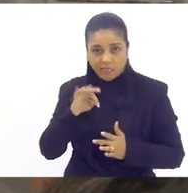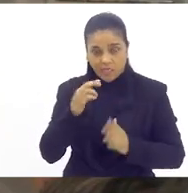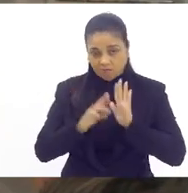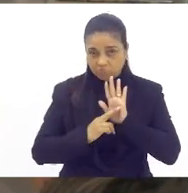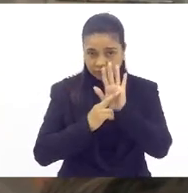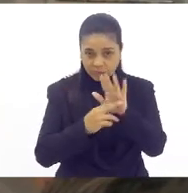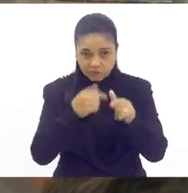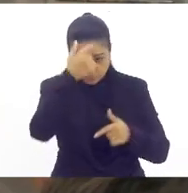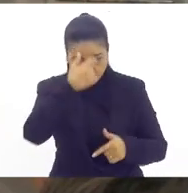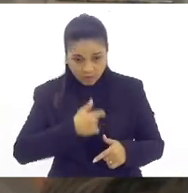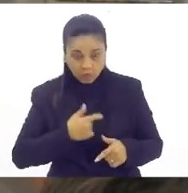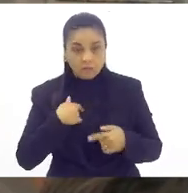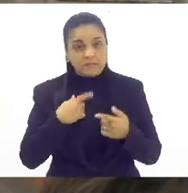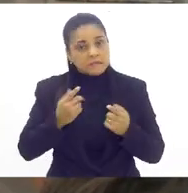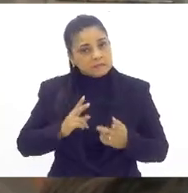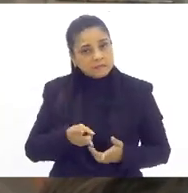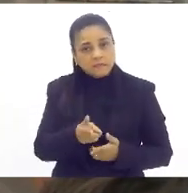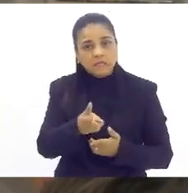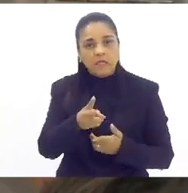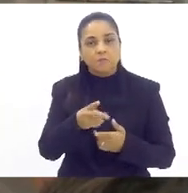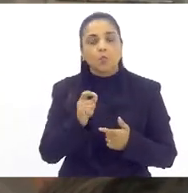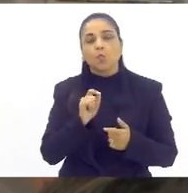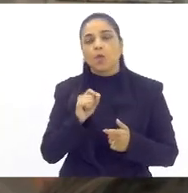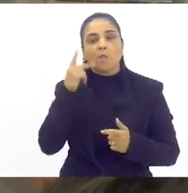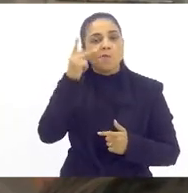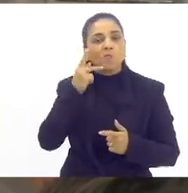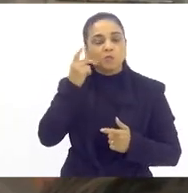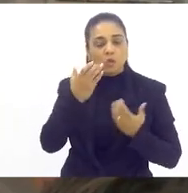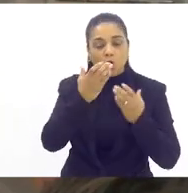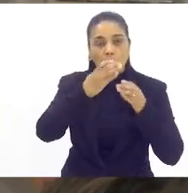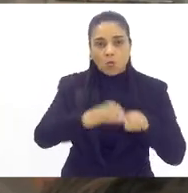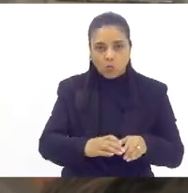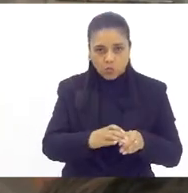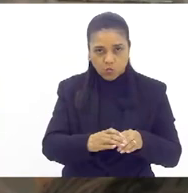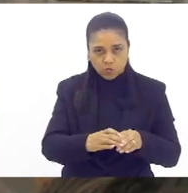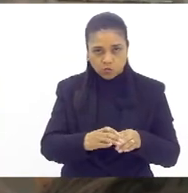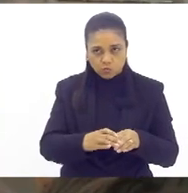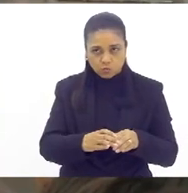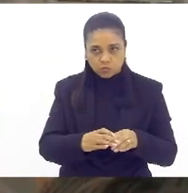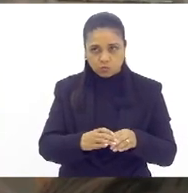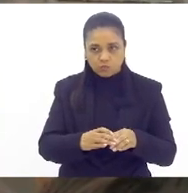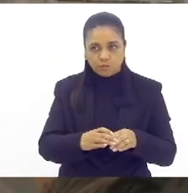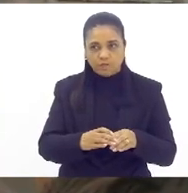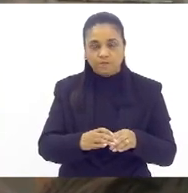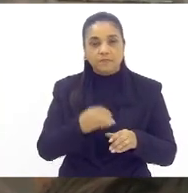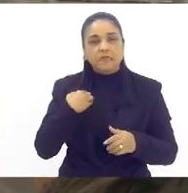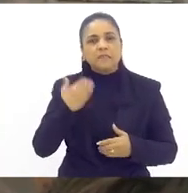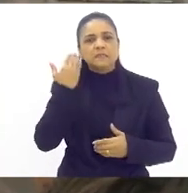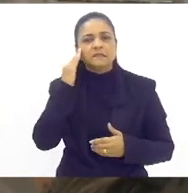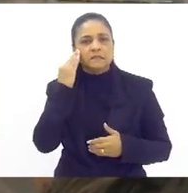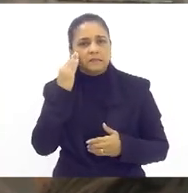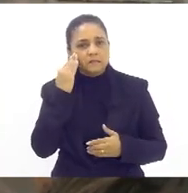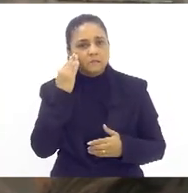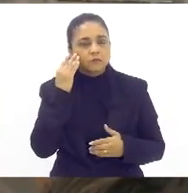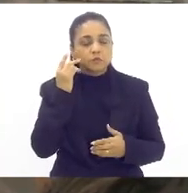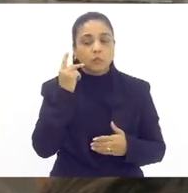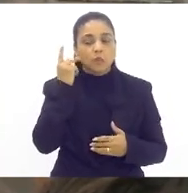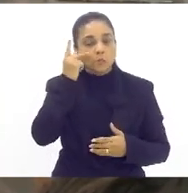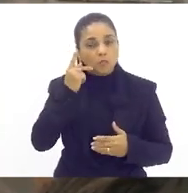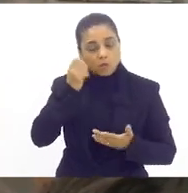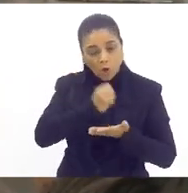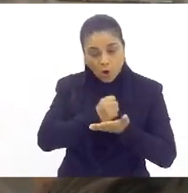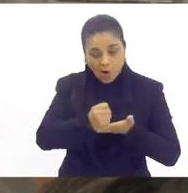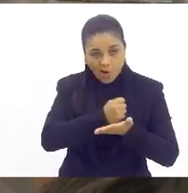e sempre fomos e seremos favoráveis a uma política de concurso concurso porque entendemos que a política de contratos